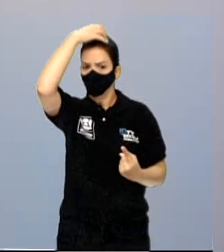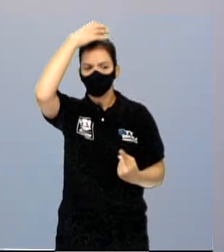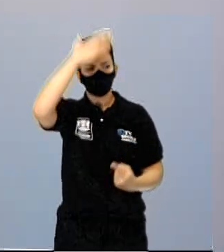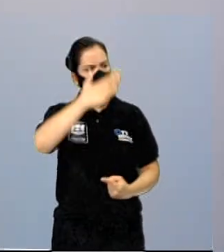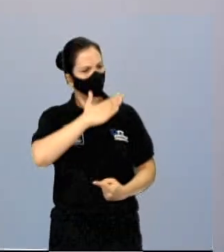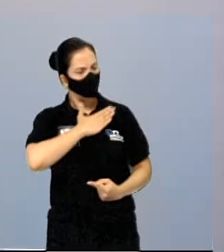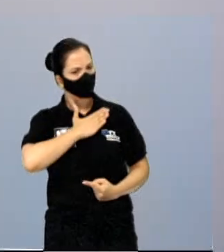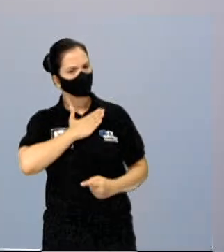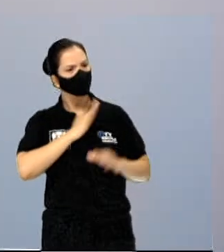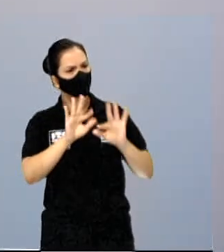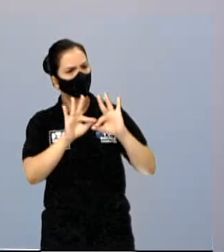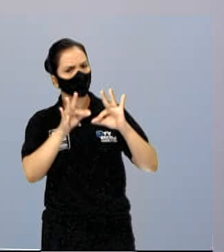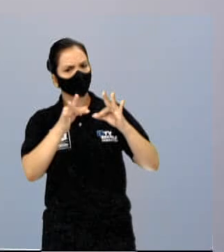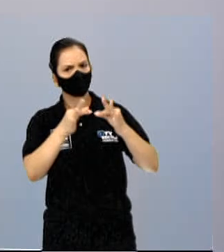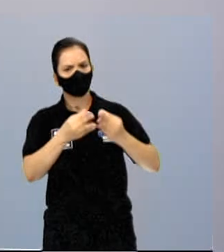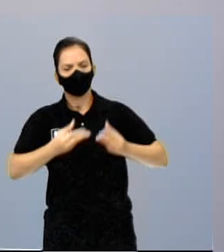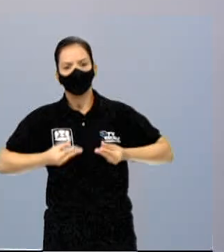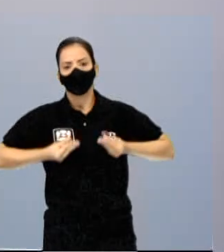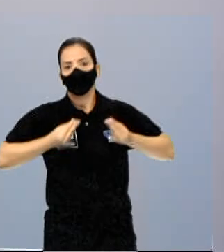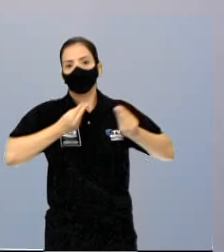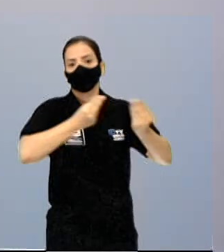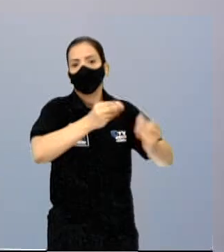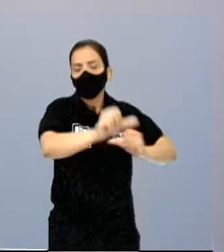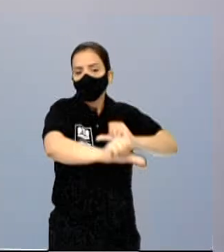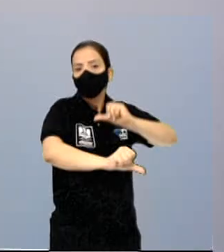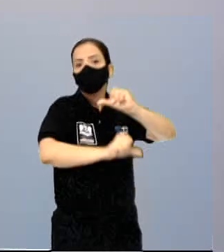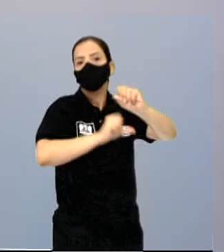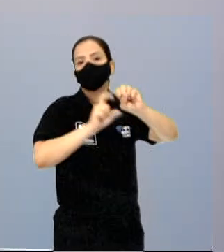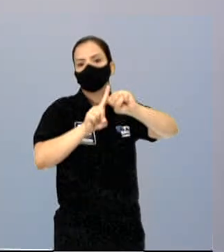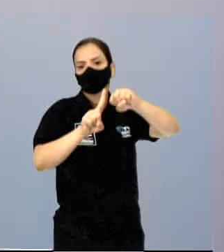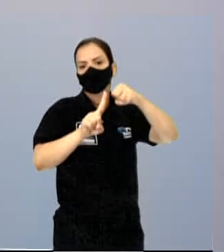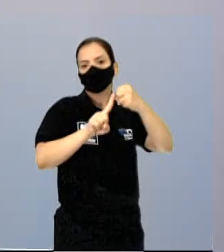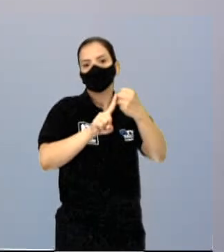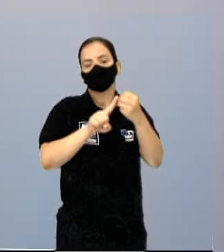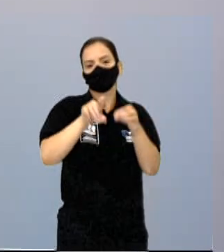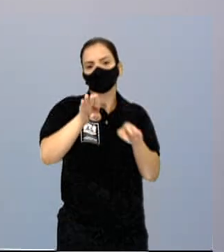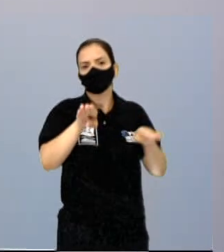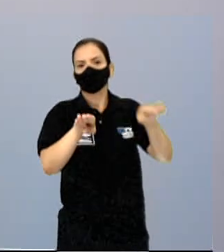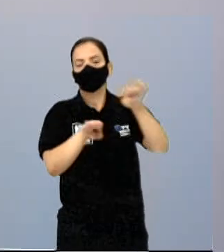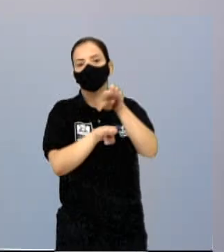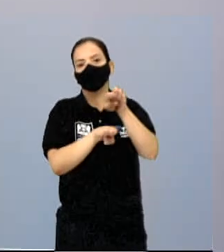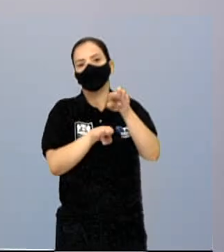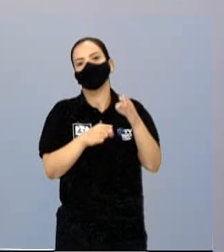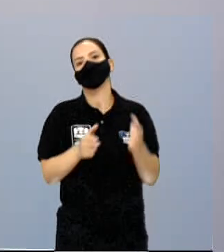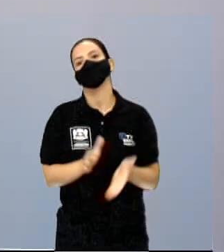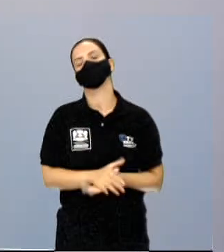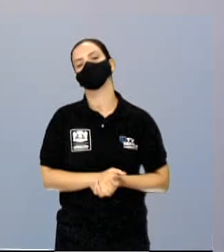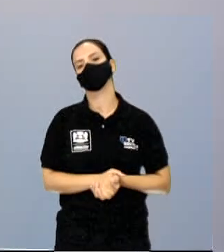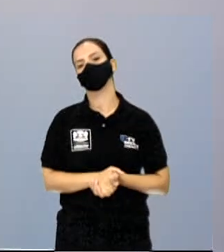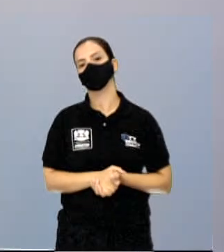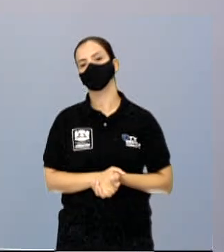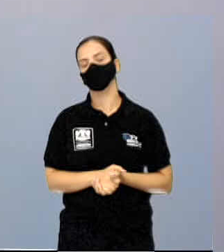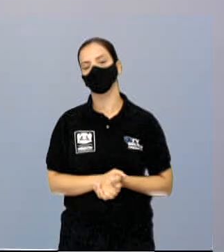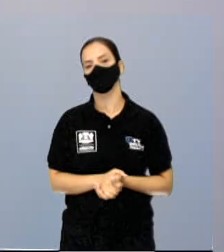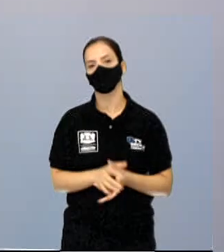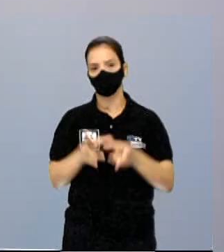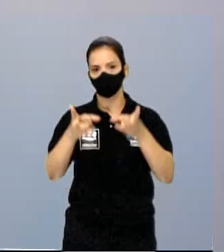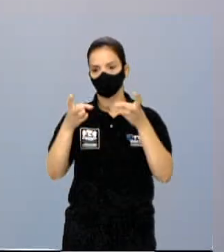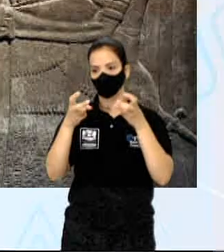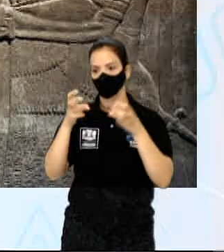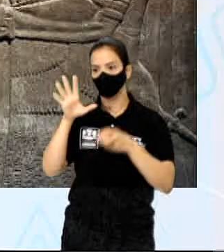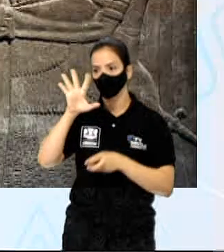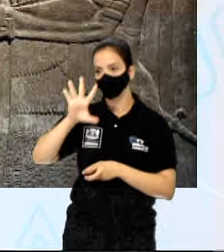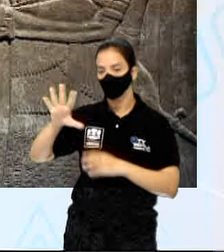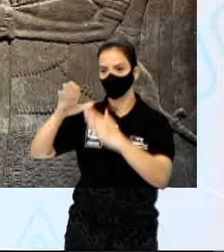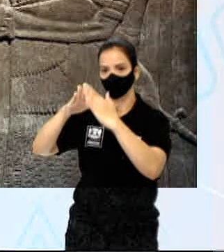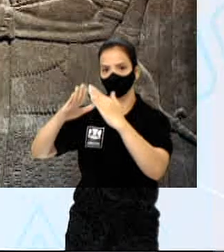diferente, e isso quase nunca acontecia, existia aí esse tipo de mobilidade, tá? Então vamos aí, eu convido vocês a olhar aí essa pirâmide